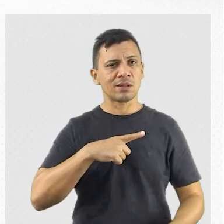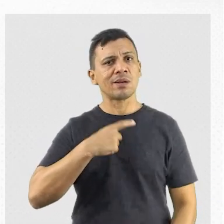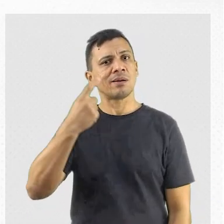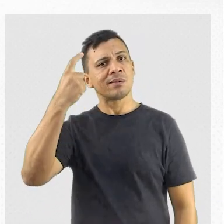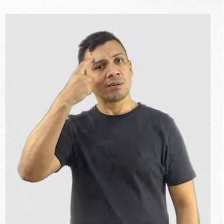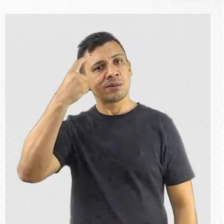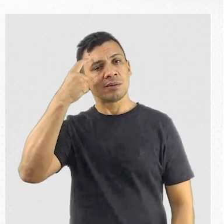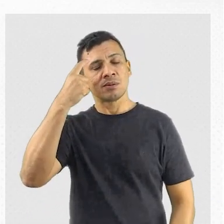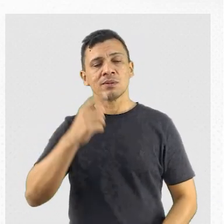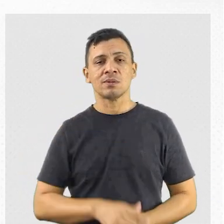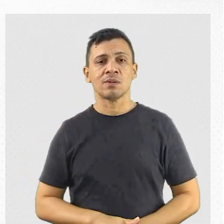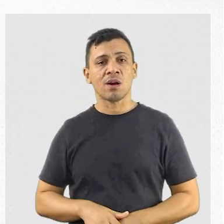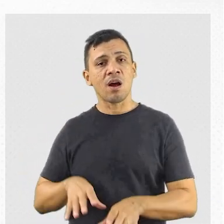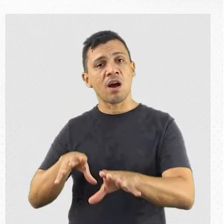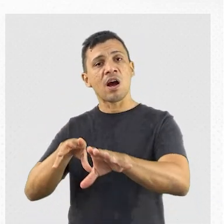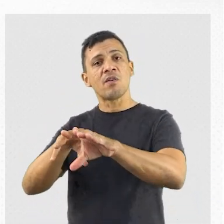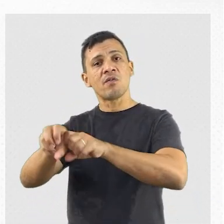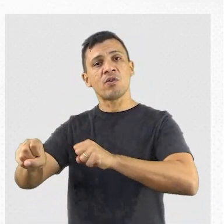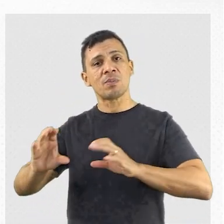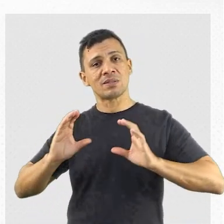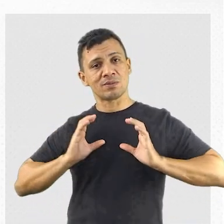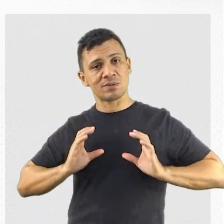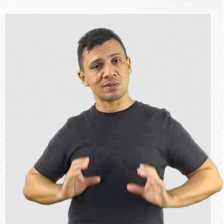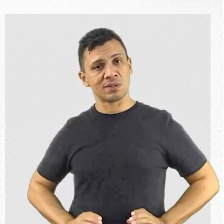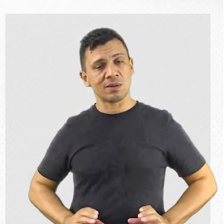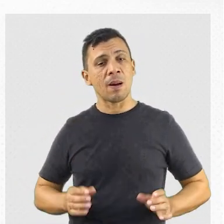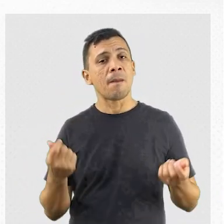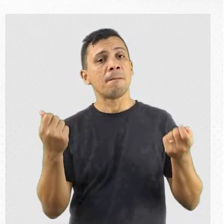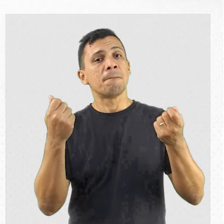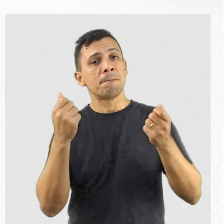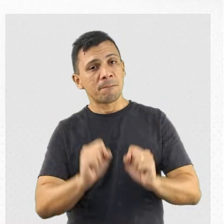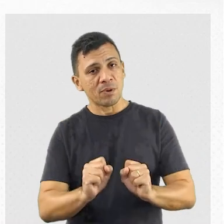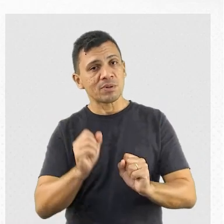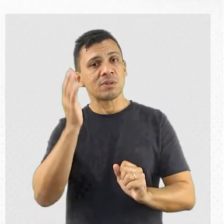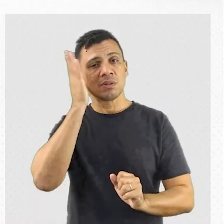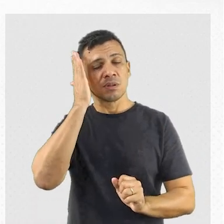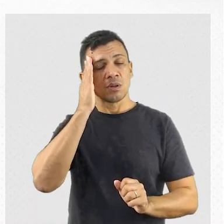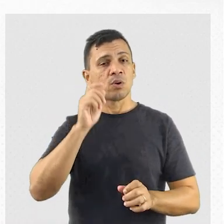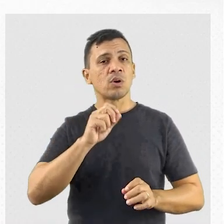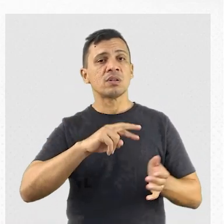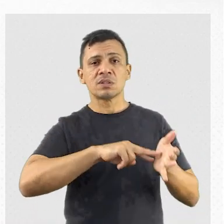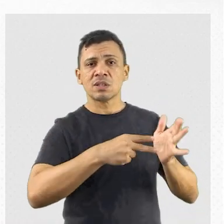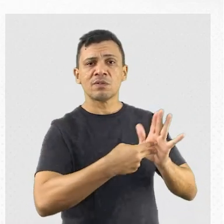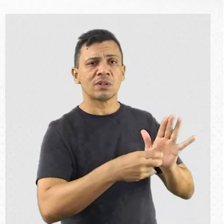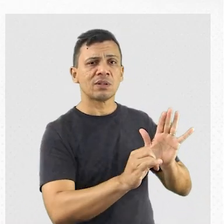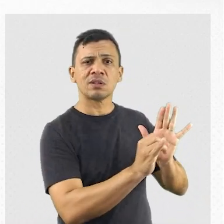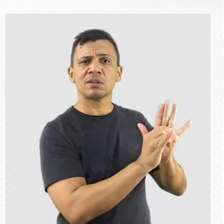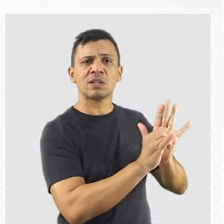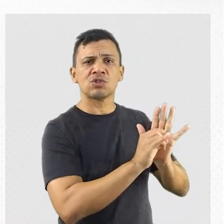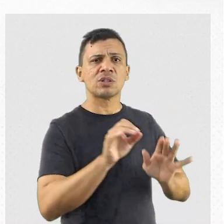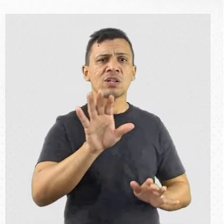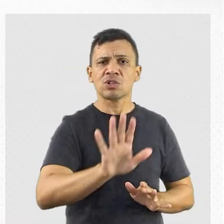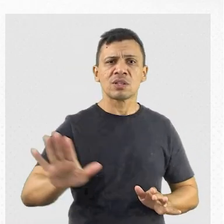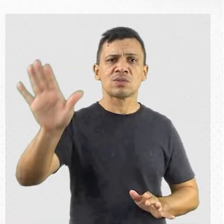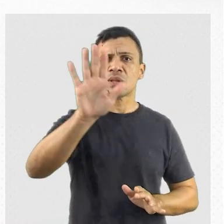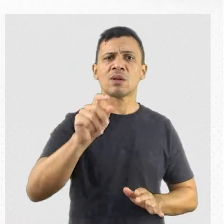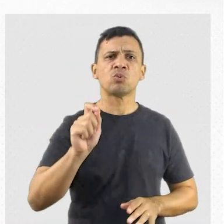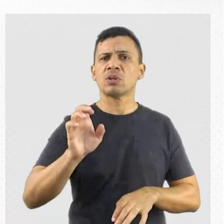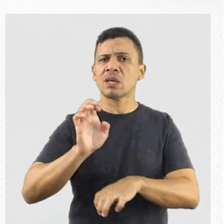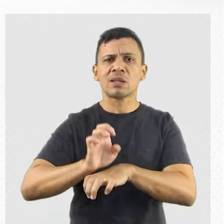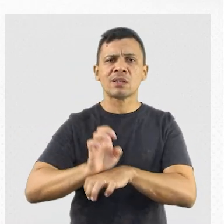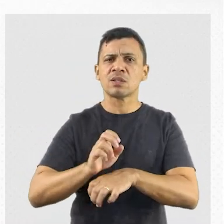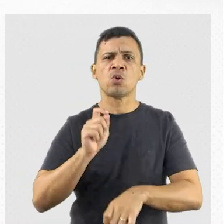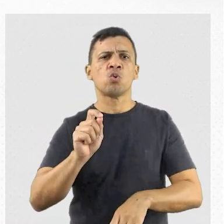dominante funciona como um instrumento de dominação simbólica, fazendo com que os explorados aceitem sua condição como algo normal.